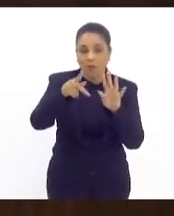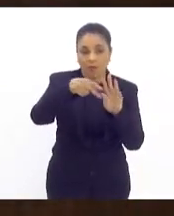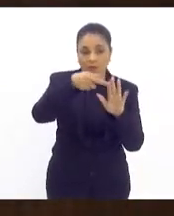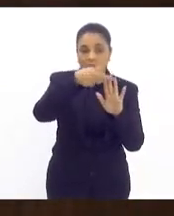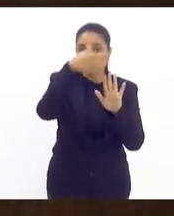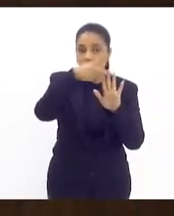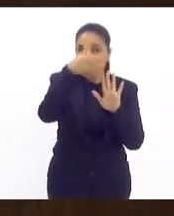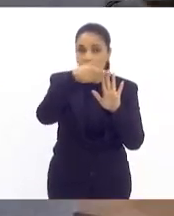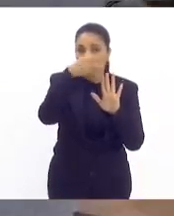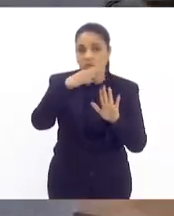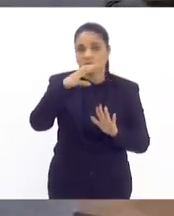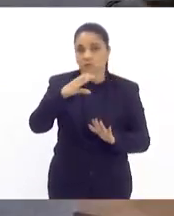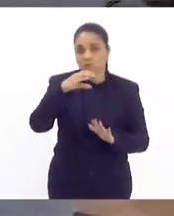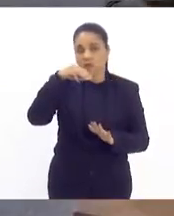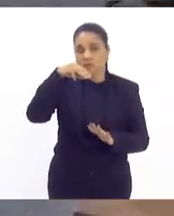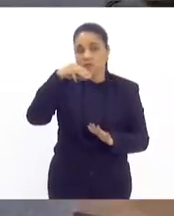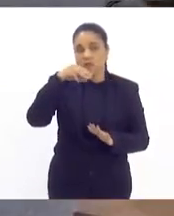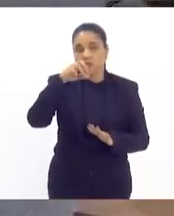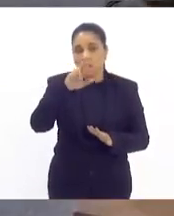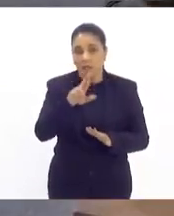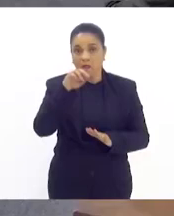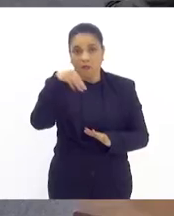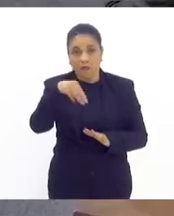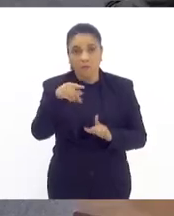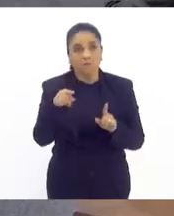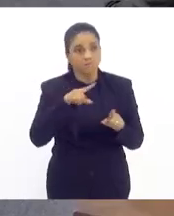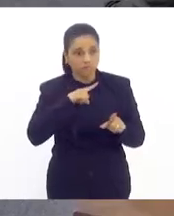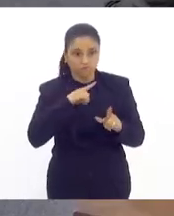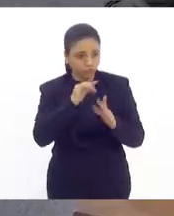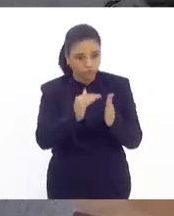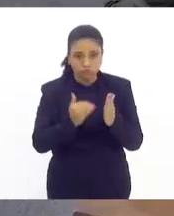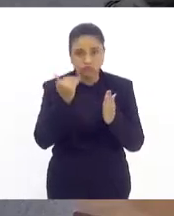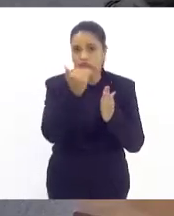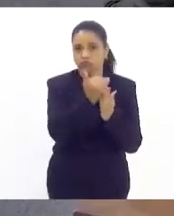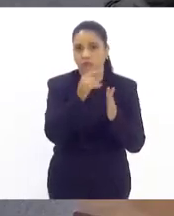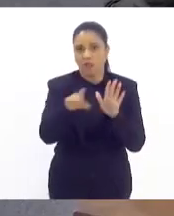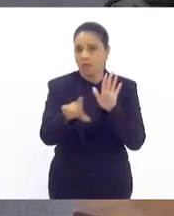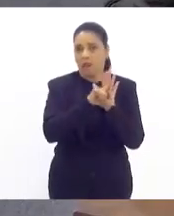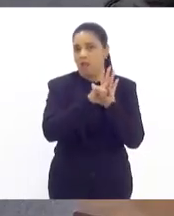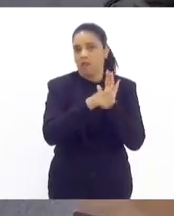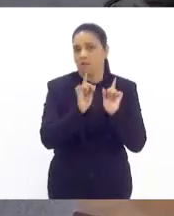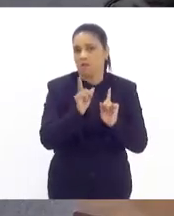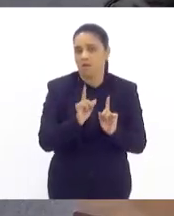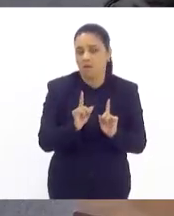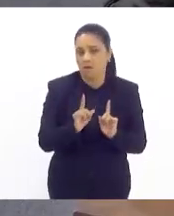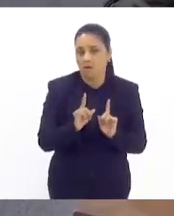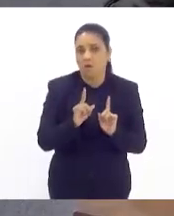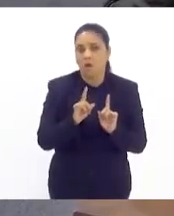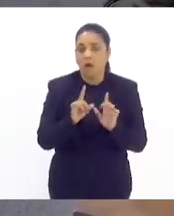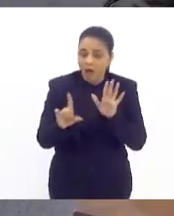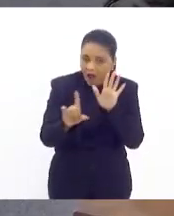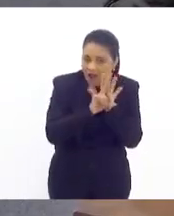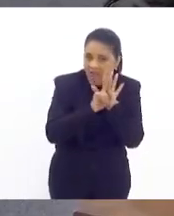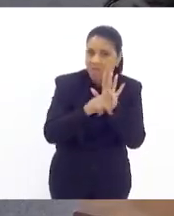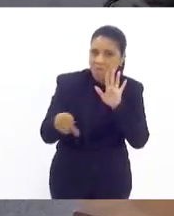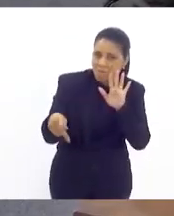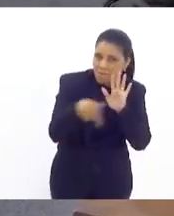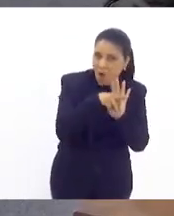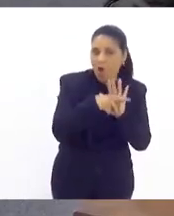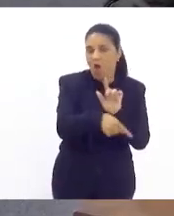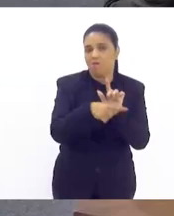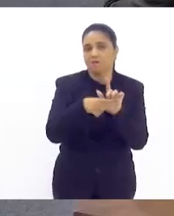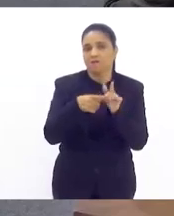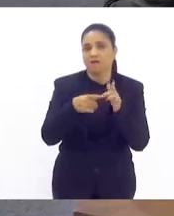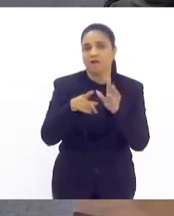explicamos que uma resolução não tinha poder maior do que uma lei outra coisa a própria lei do plano de parto diz que a mulher